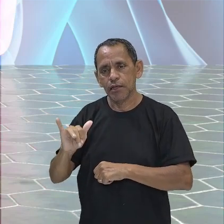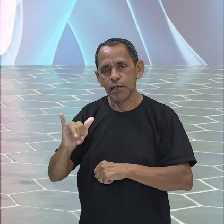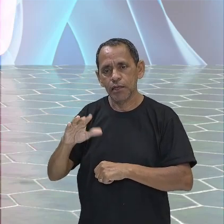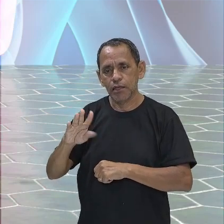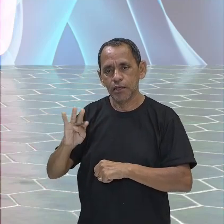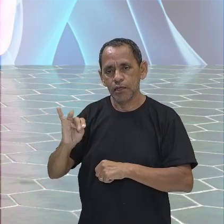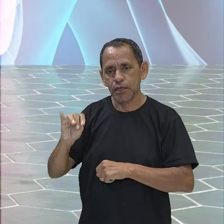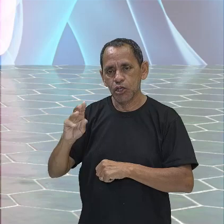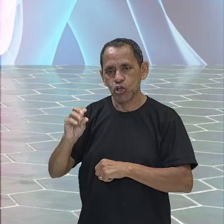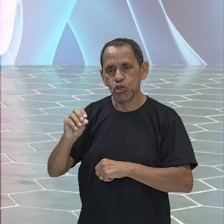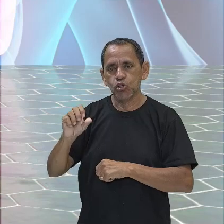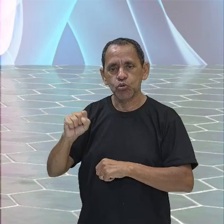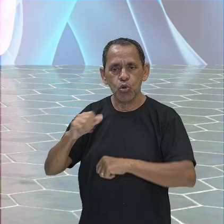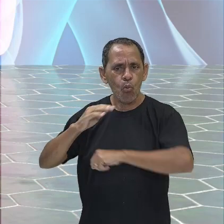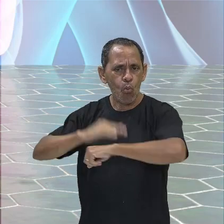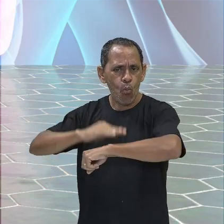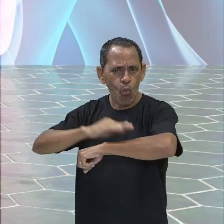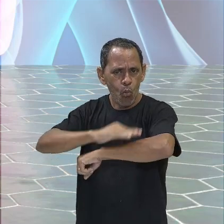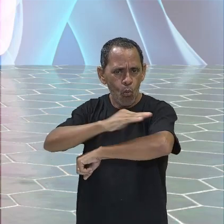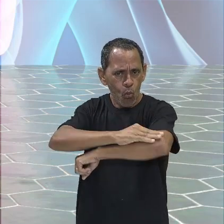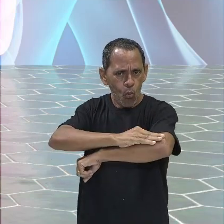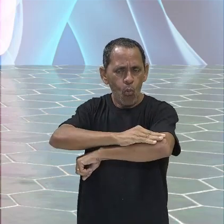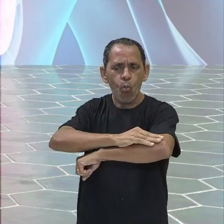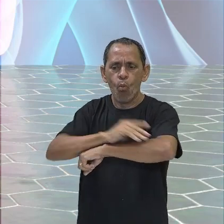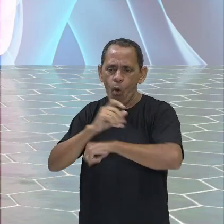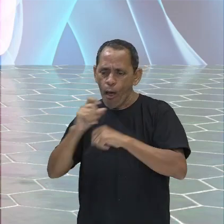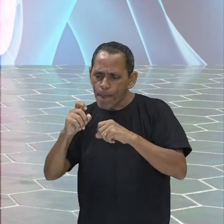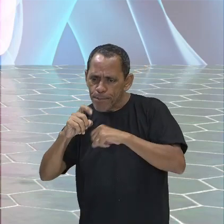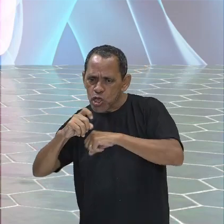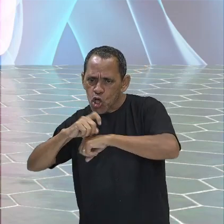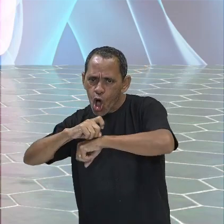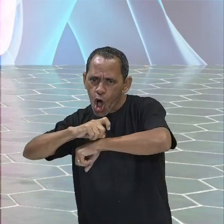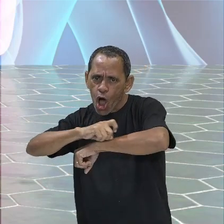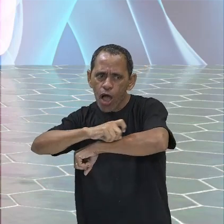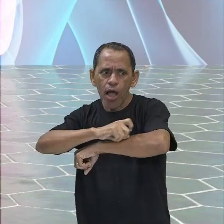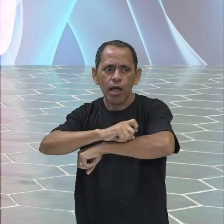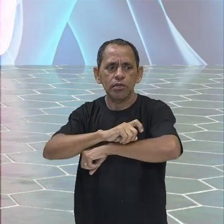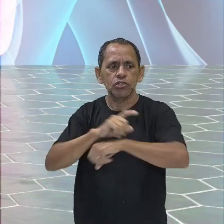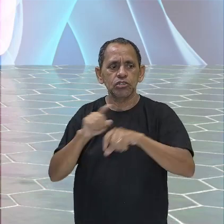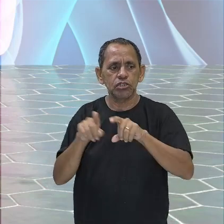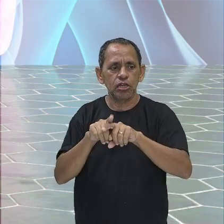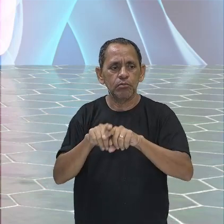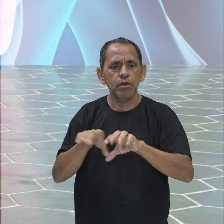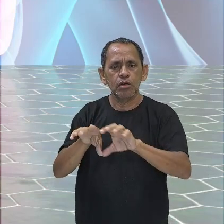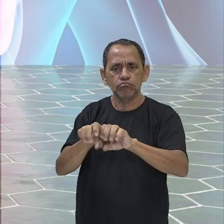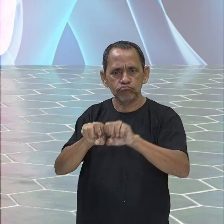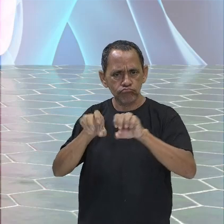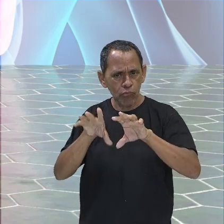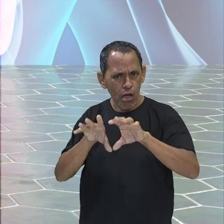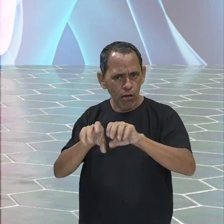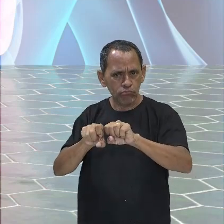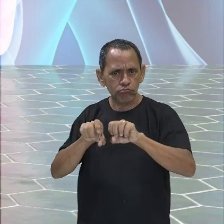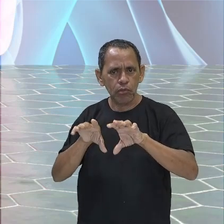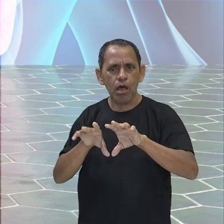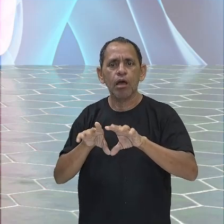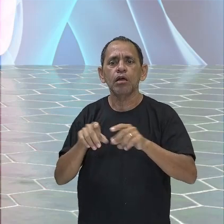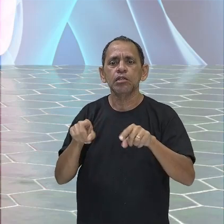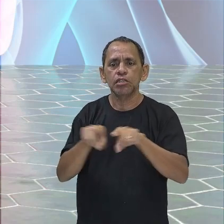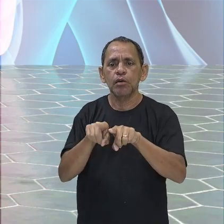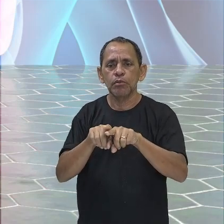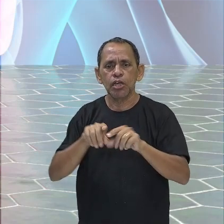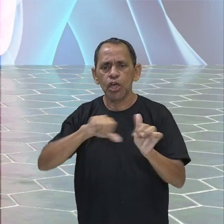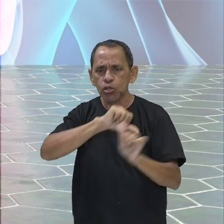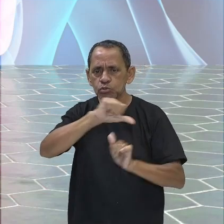sapos, anelídeos, também minhocas, pela pele vai acontecer essas trocas gasosas, tá? Nos